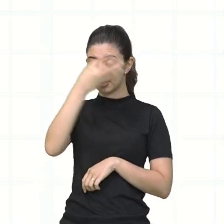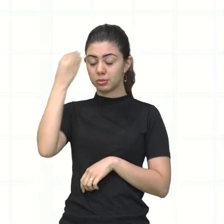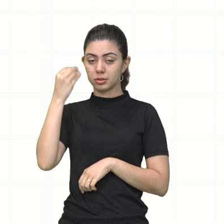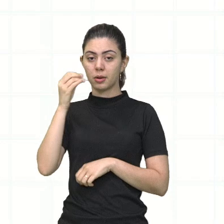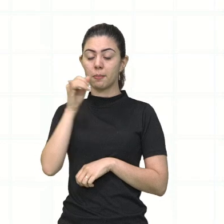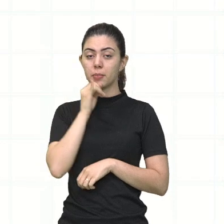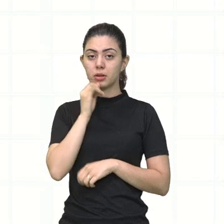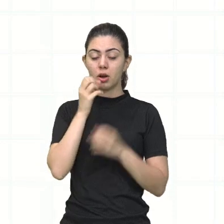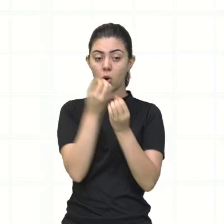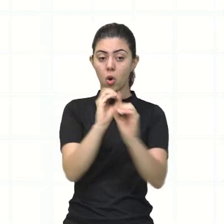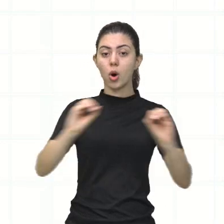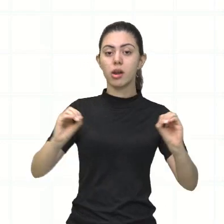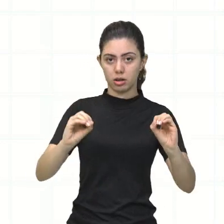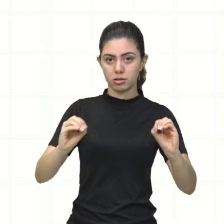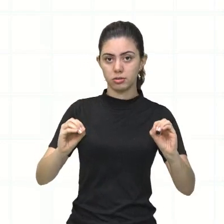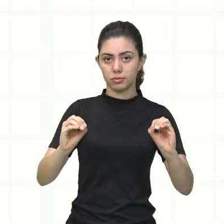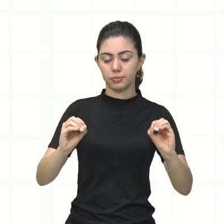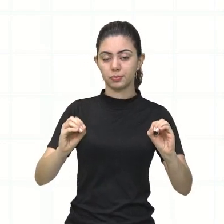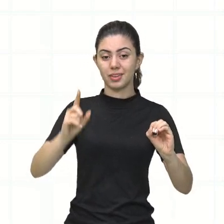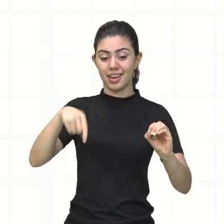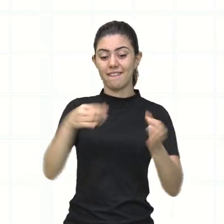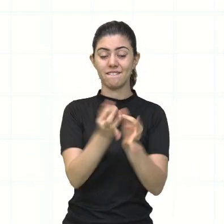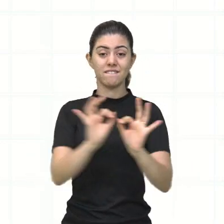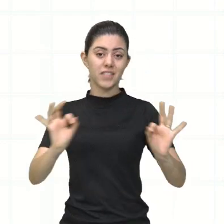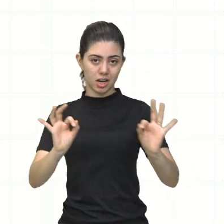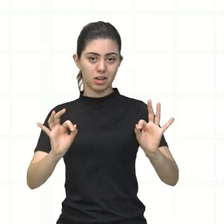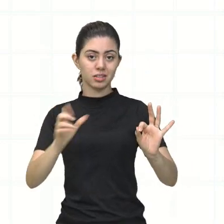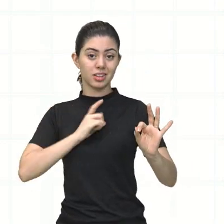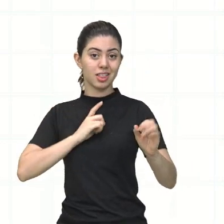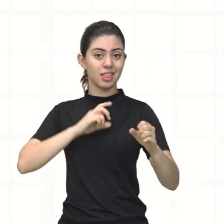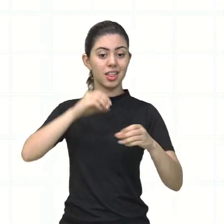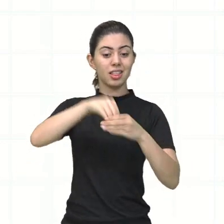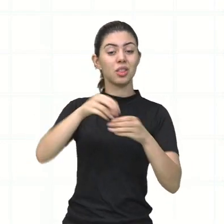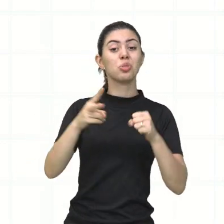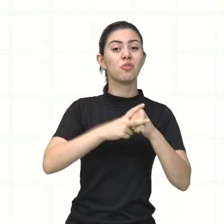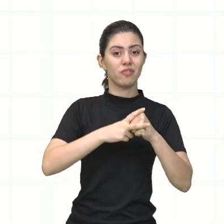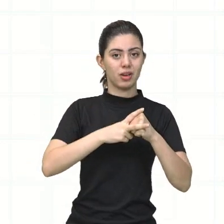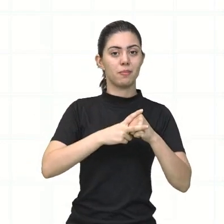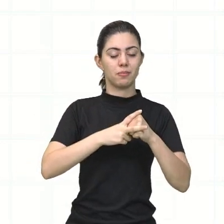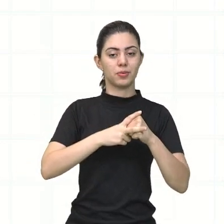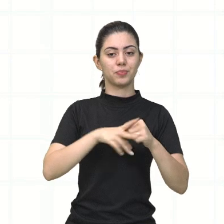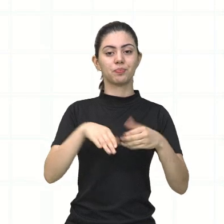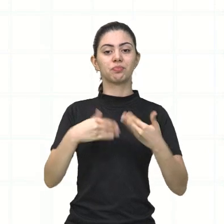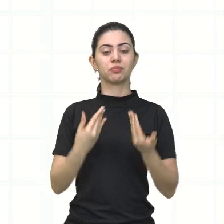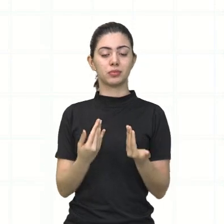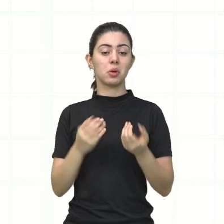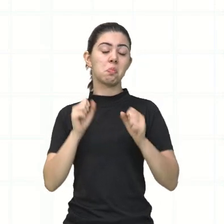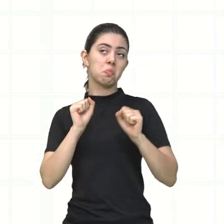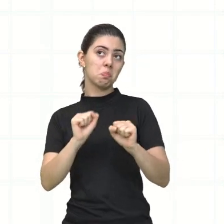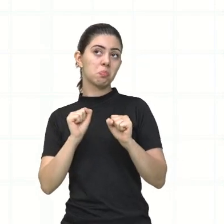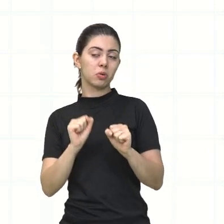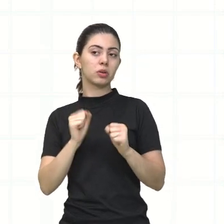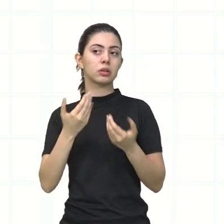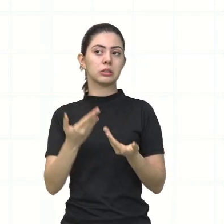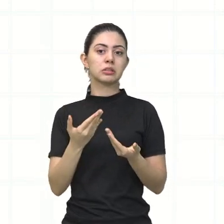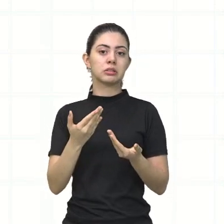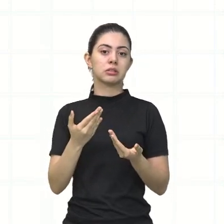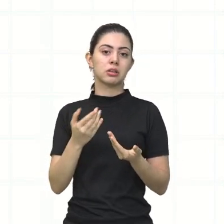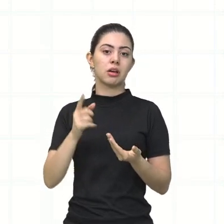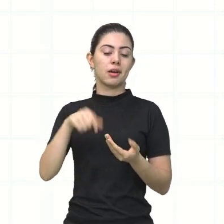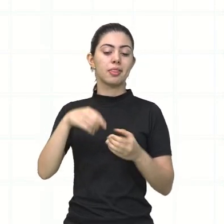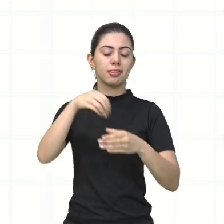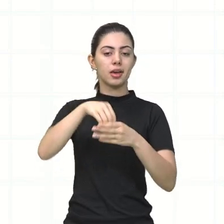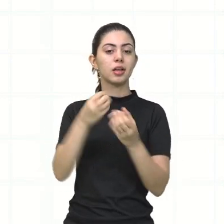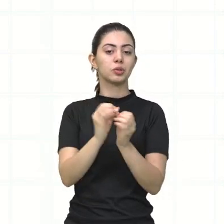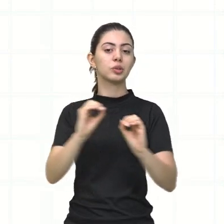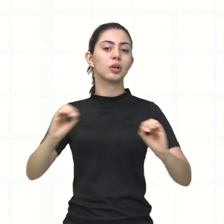oração. Oração, frase que possui um verbo. Então a gente pode ter lá uma sentença que não é uma oração, que